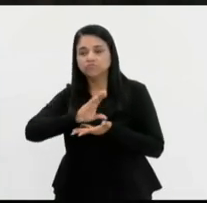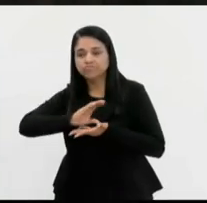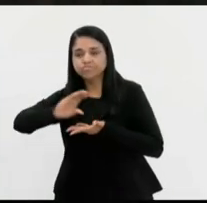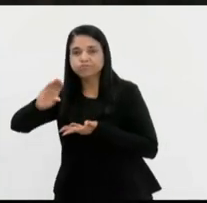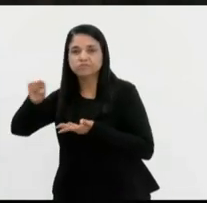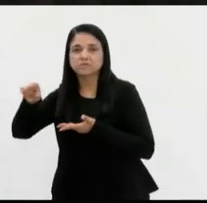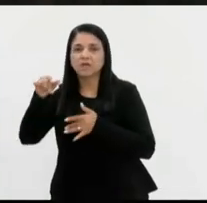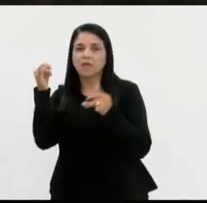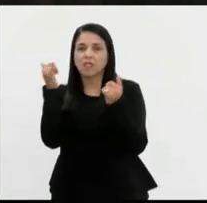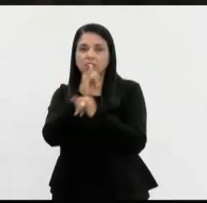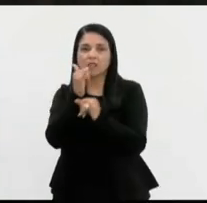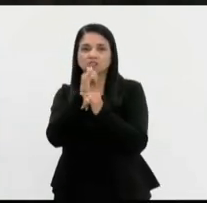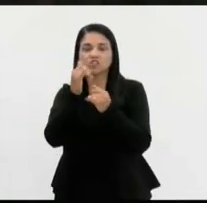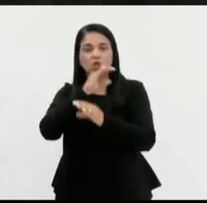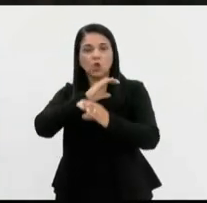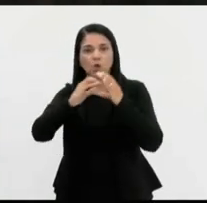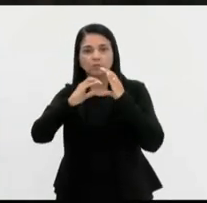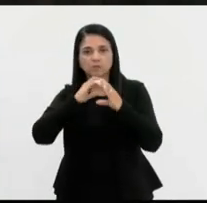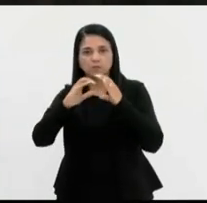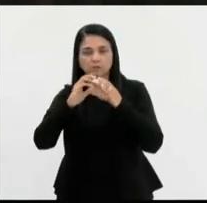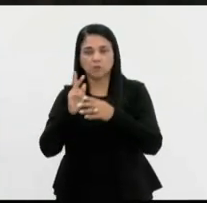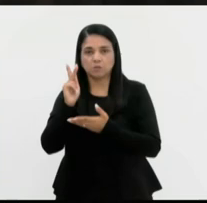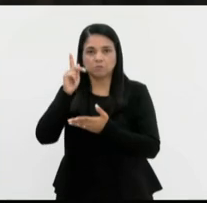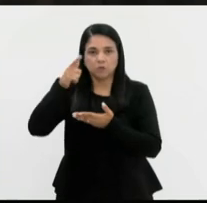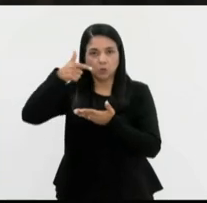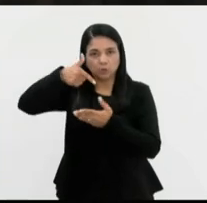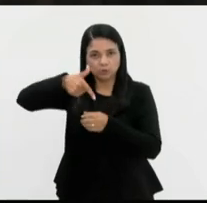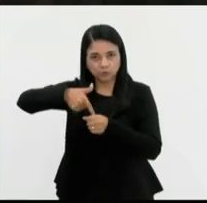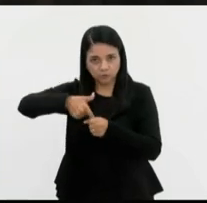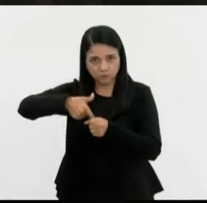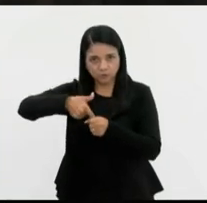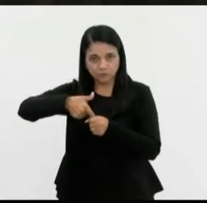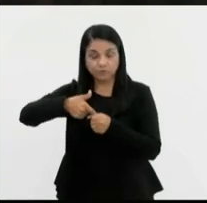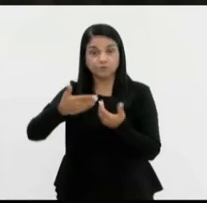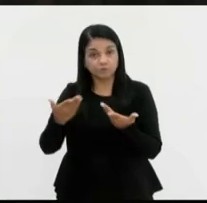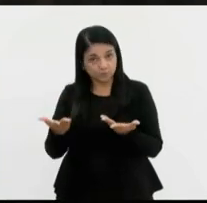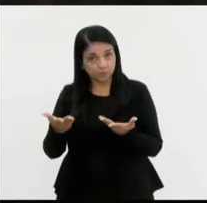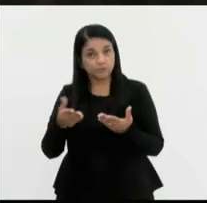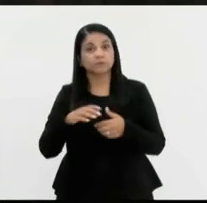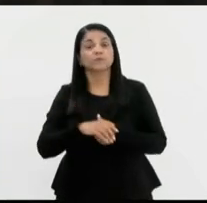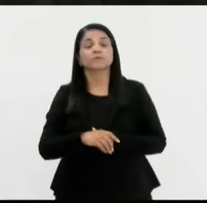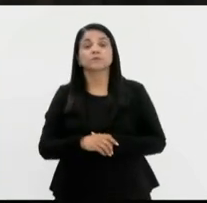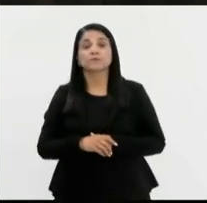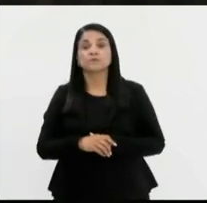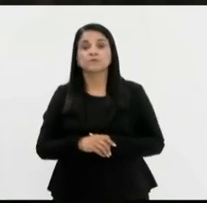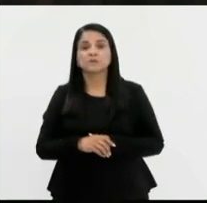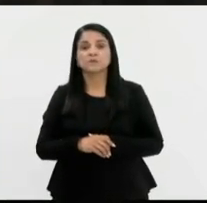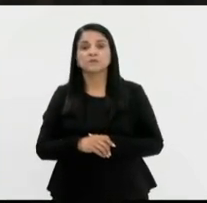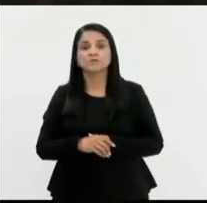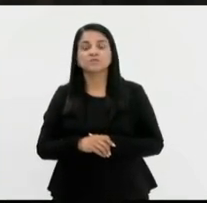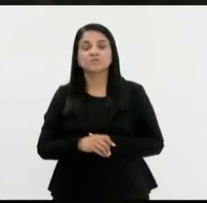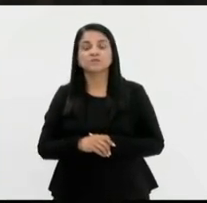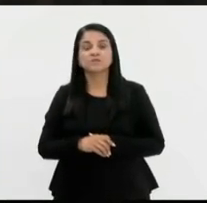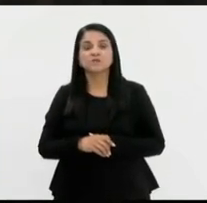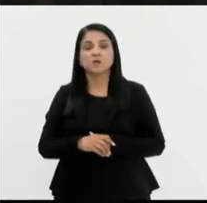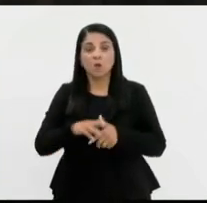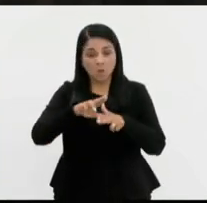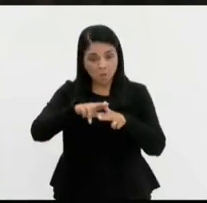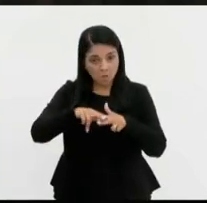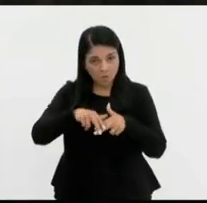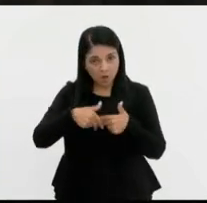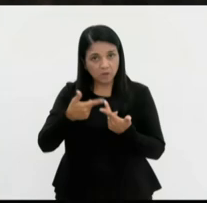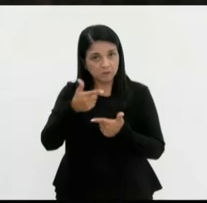telecomunicações e combustíveis ora de diante desse quadro senhor